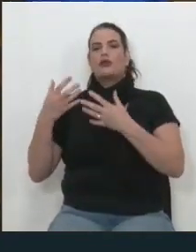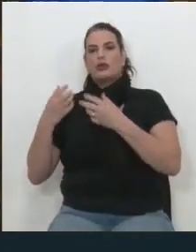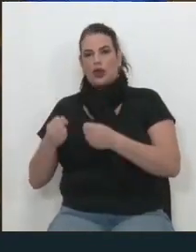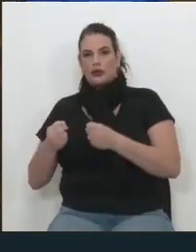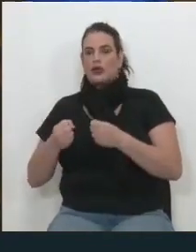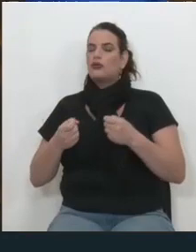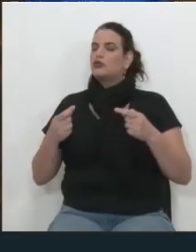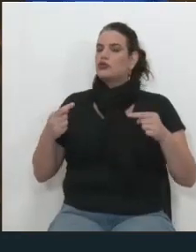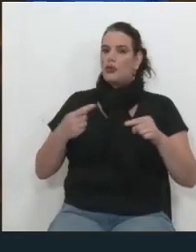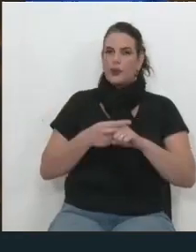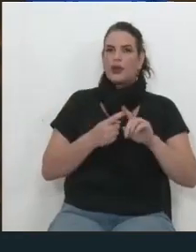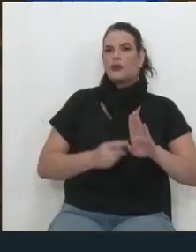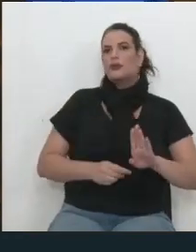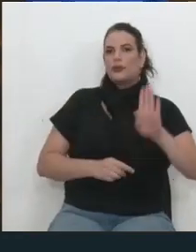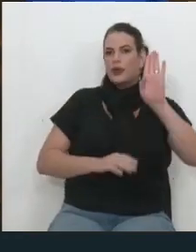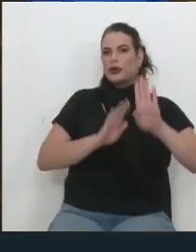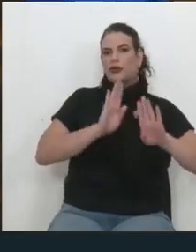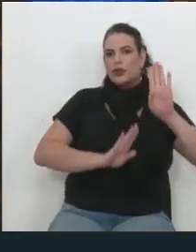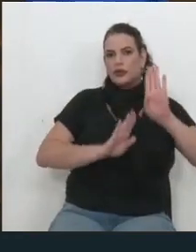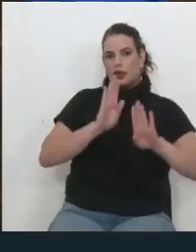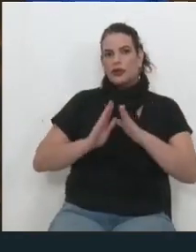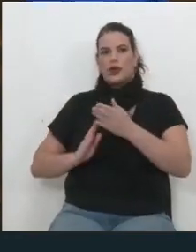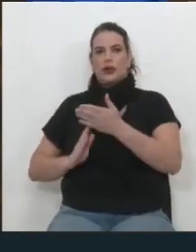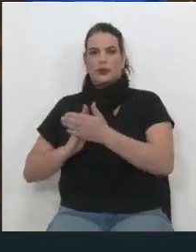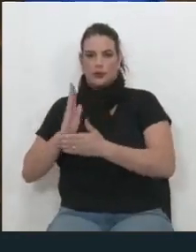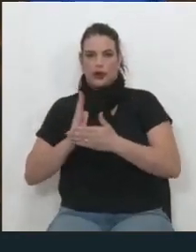manifestem. Aprovado.